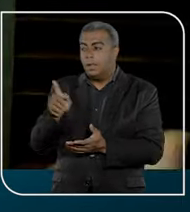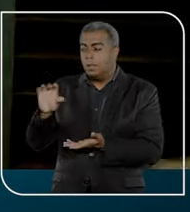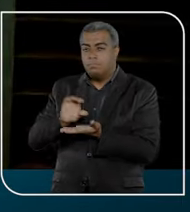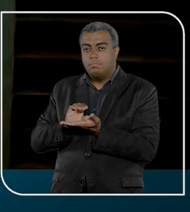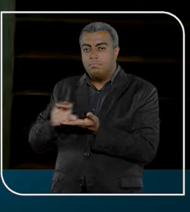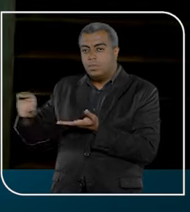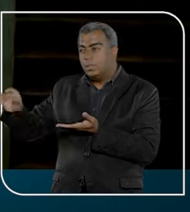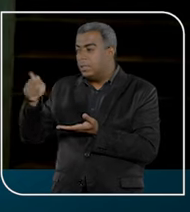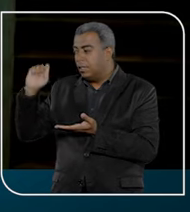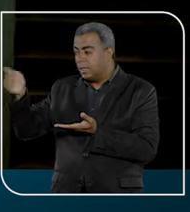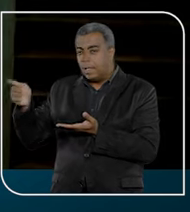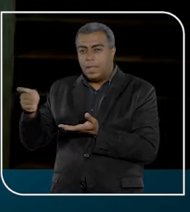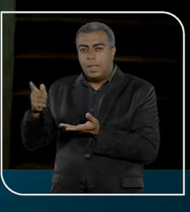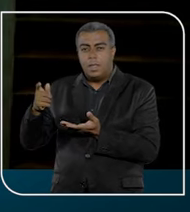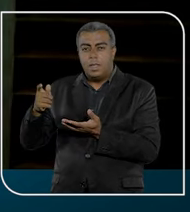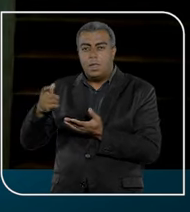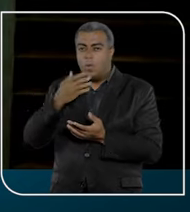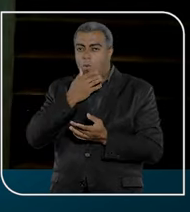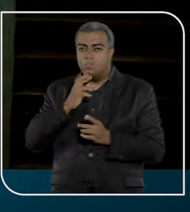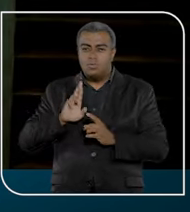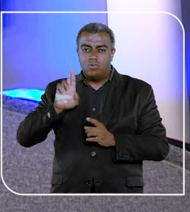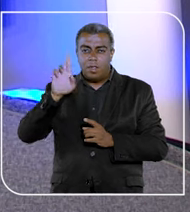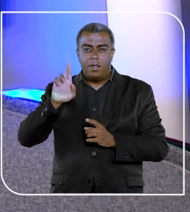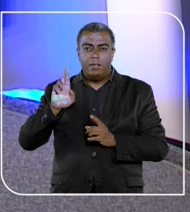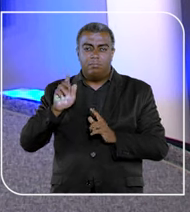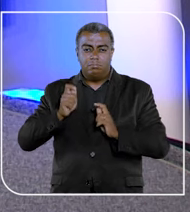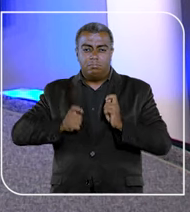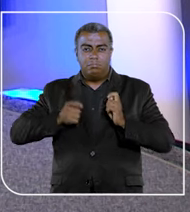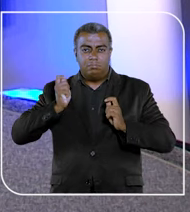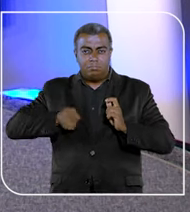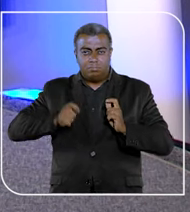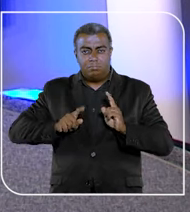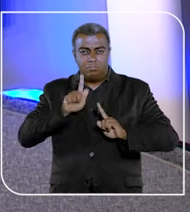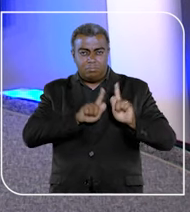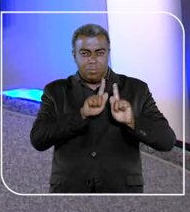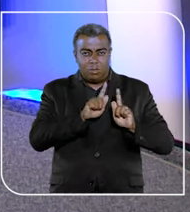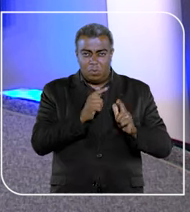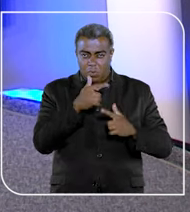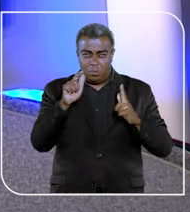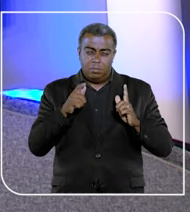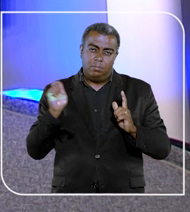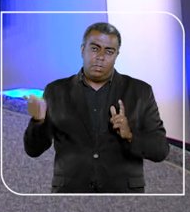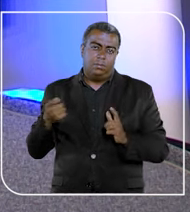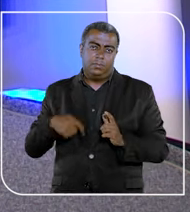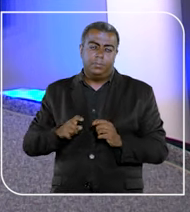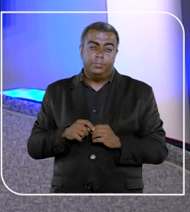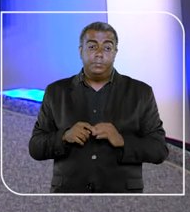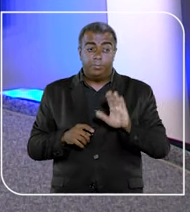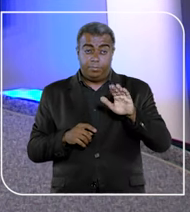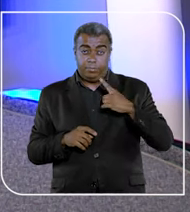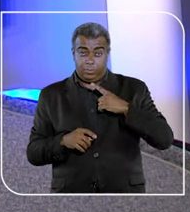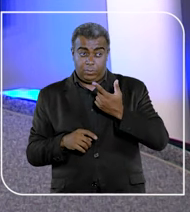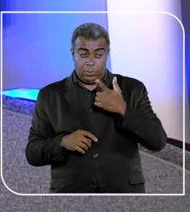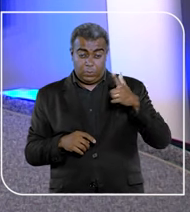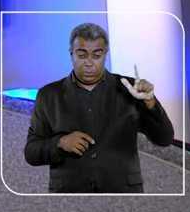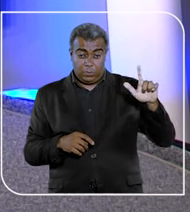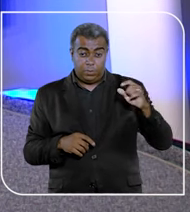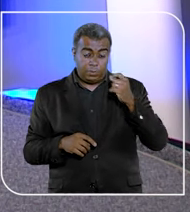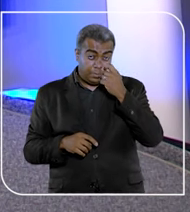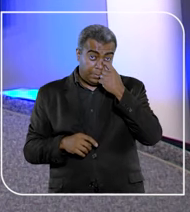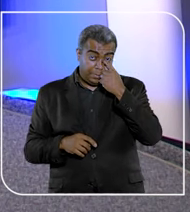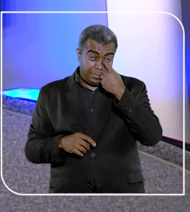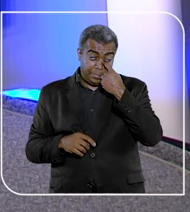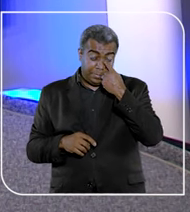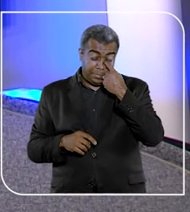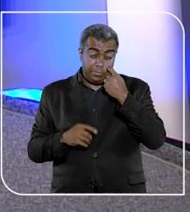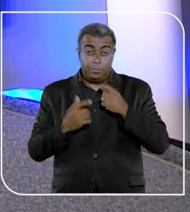pagar ainda a taxa de comissão ou do leiloeiro ou do corretor de imóveis. Professor E tem Gilberto, uma outra questão importante, por favor.